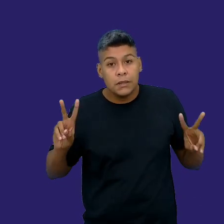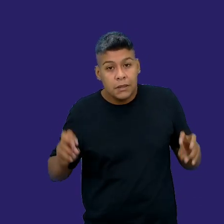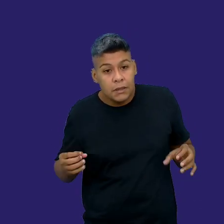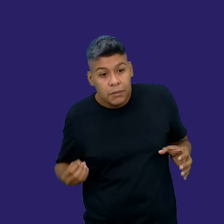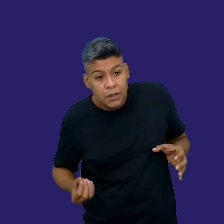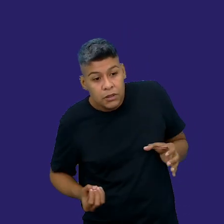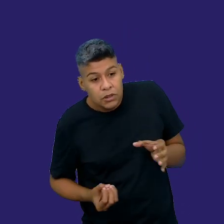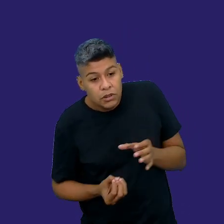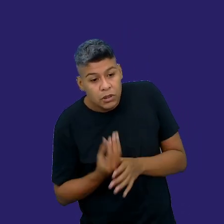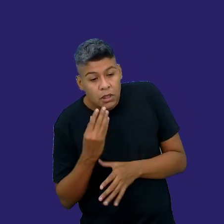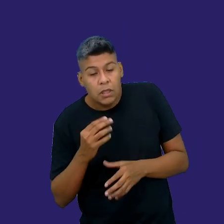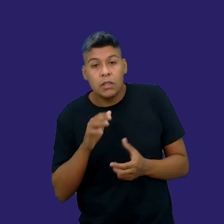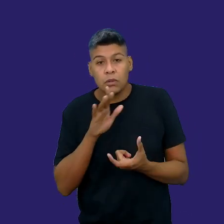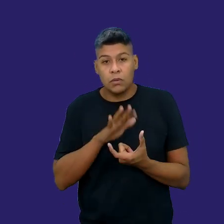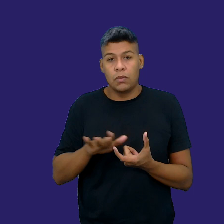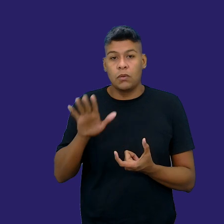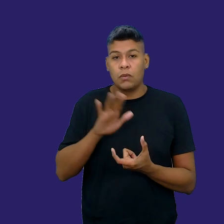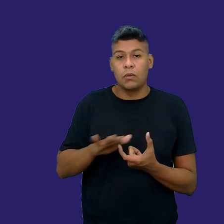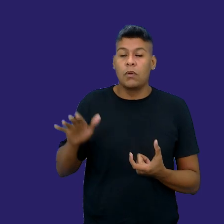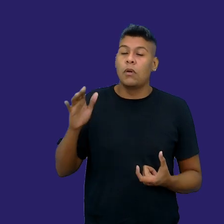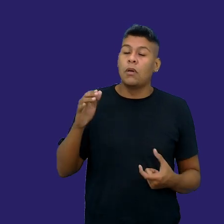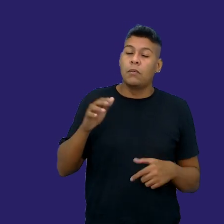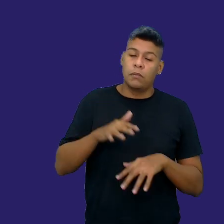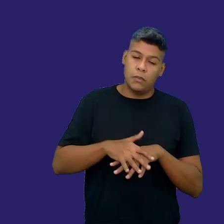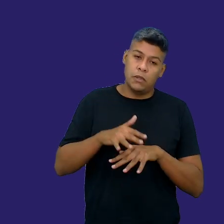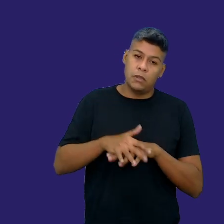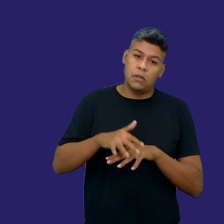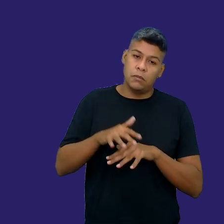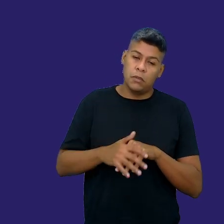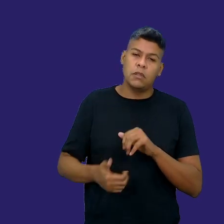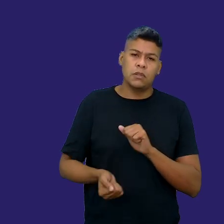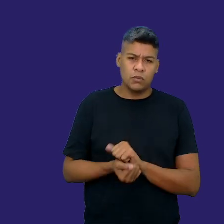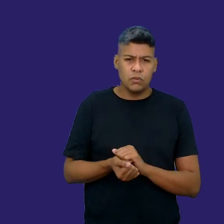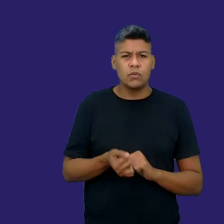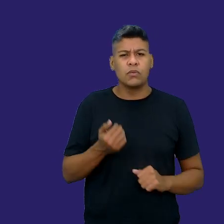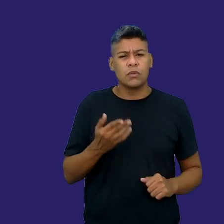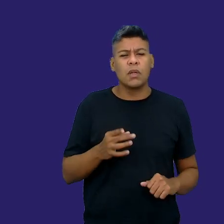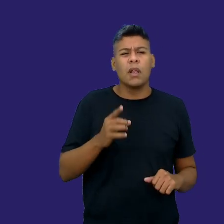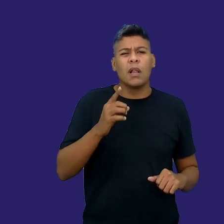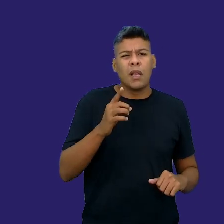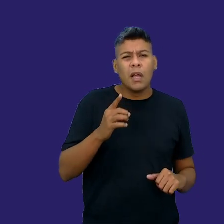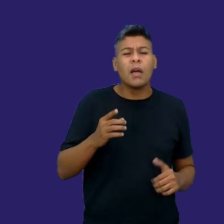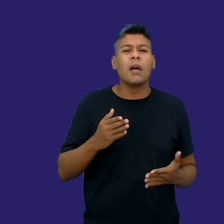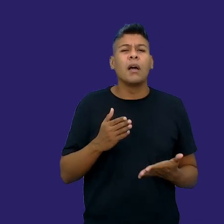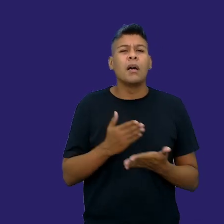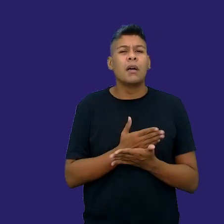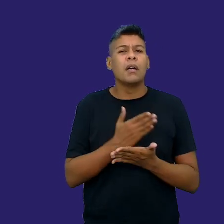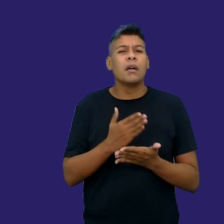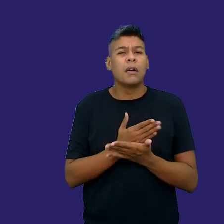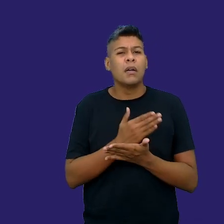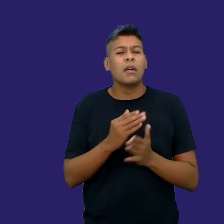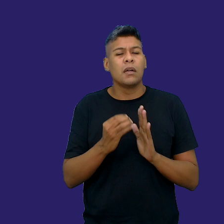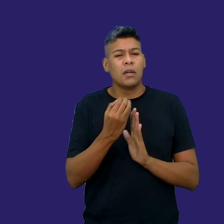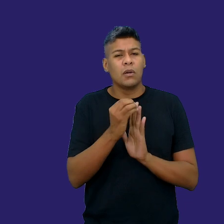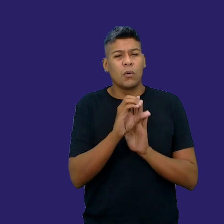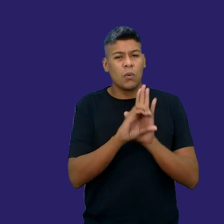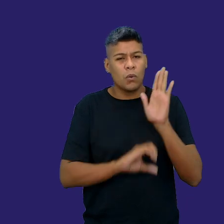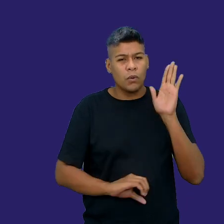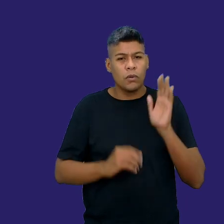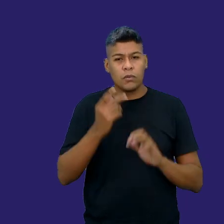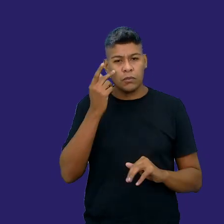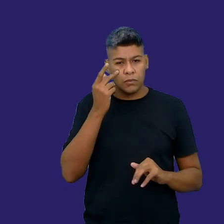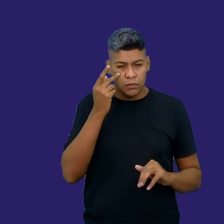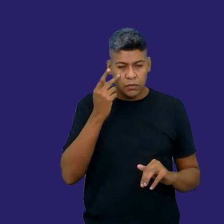gerador letramento matemático, que está à disposição de vocês lá no currículo paulista, né,